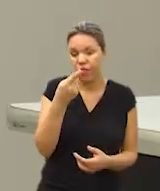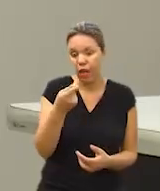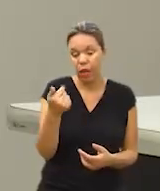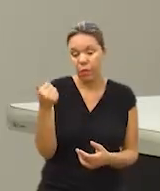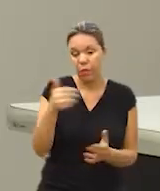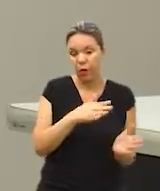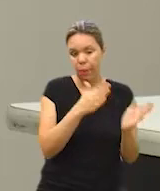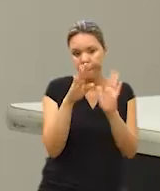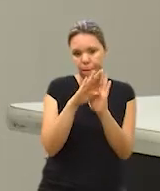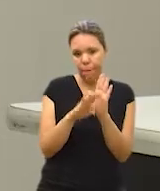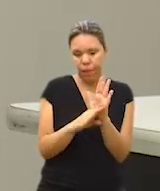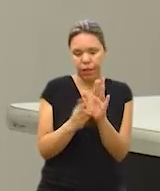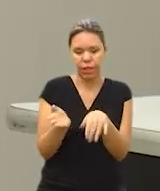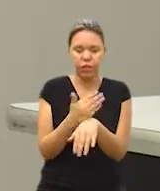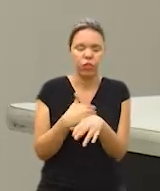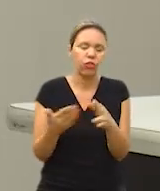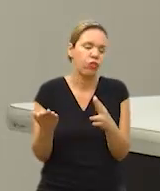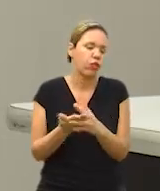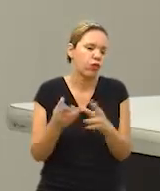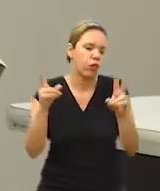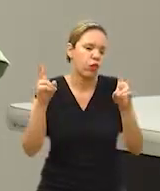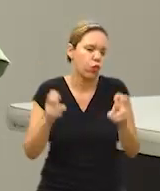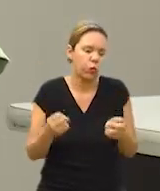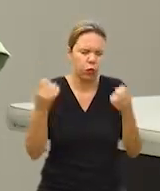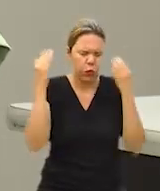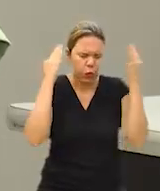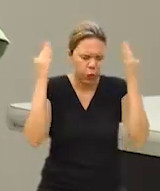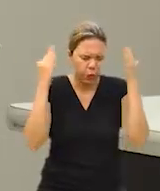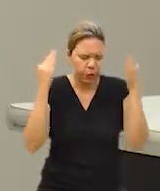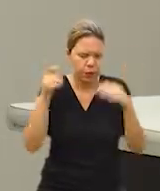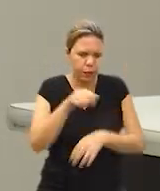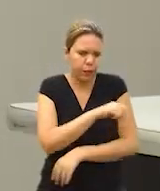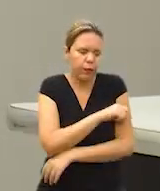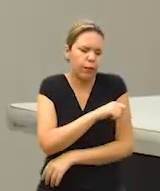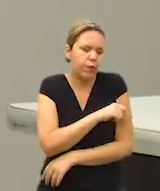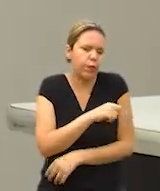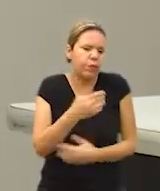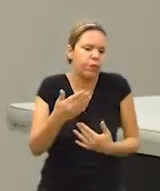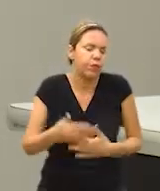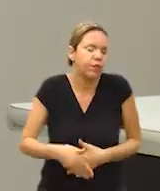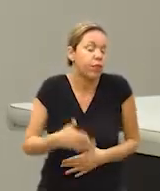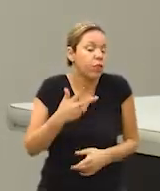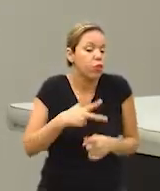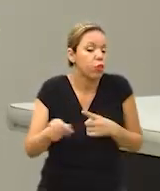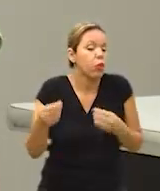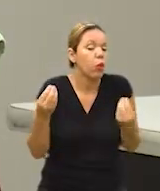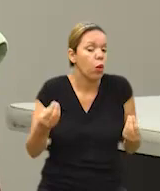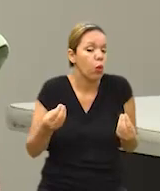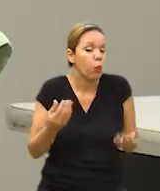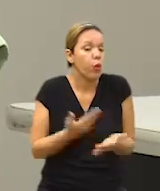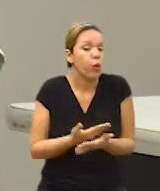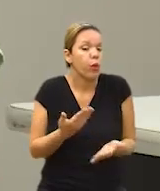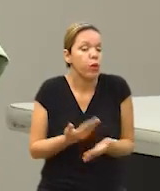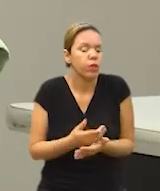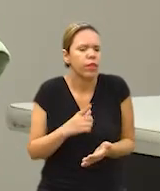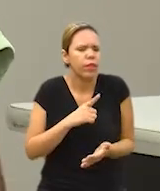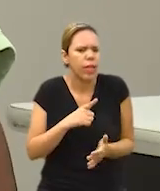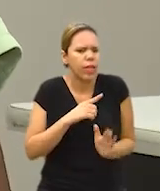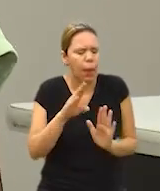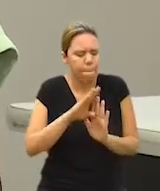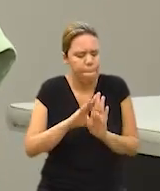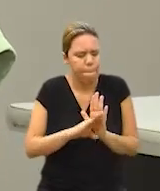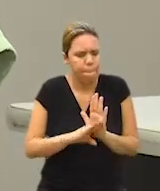gente ir para o intervalo, sobre a questão psicológica. Tudo bem, isso o aluno já superou, mas como é que ele estuda? Existe um